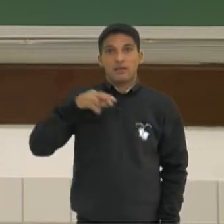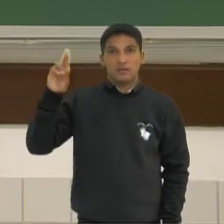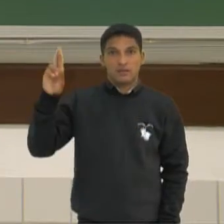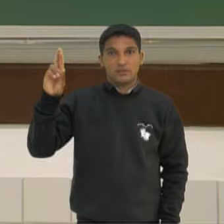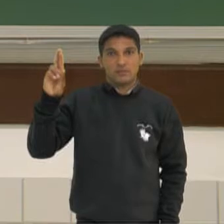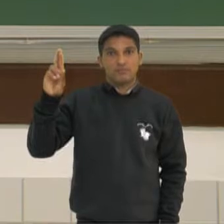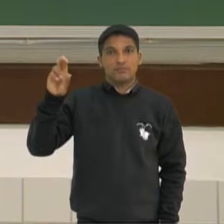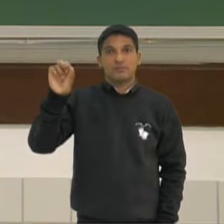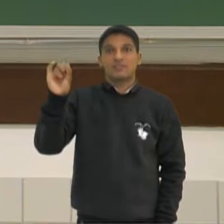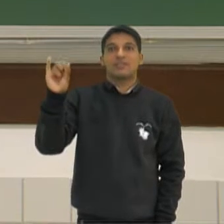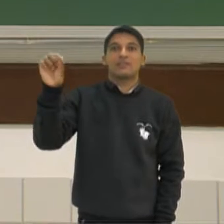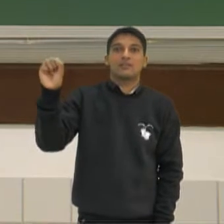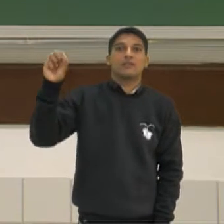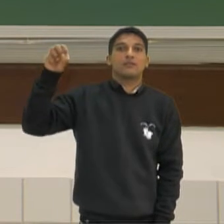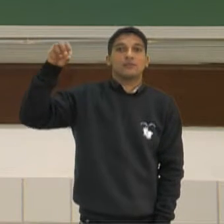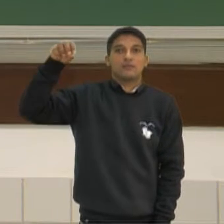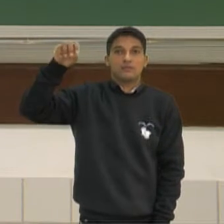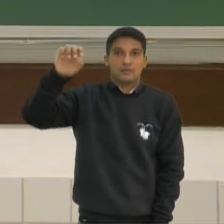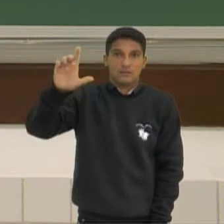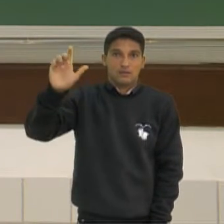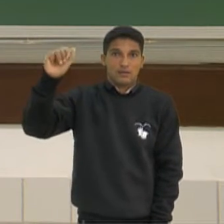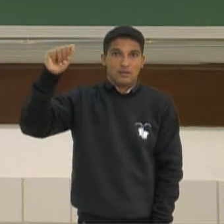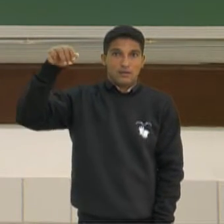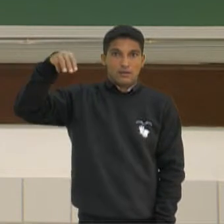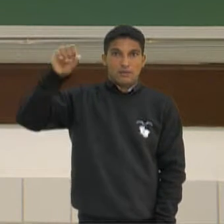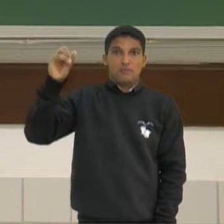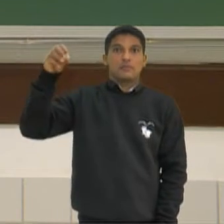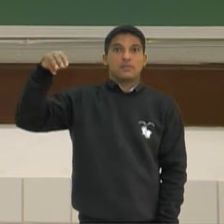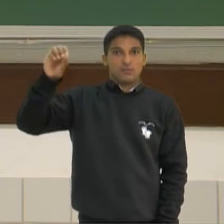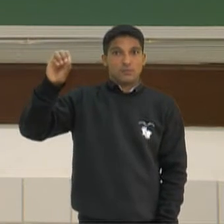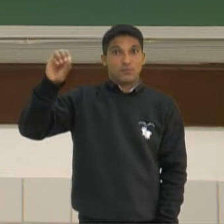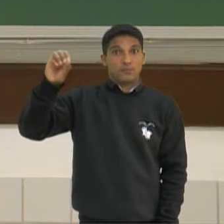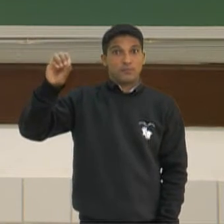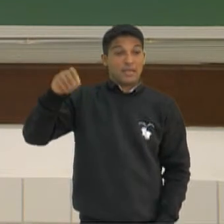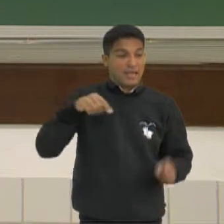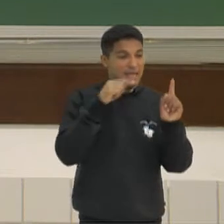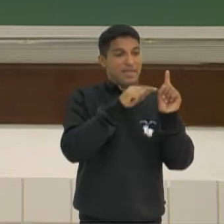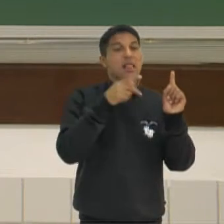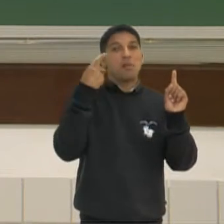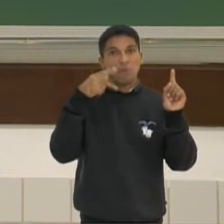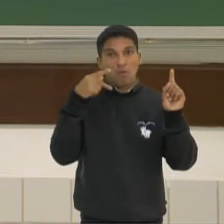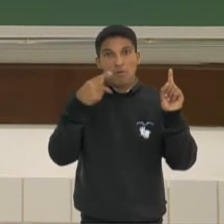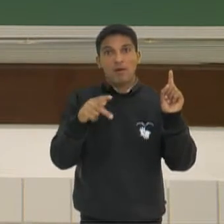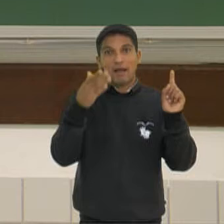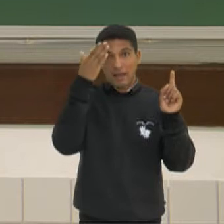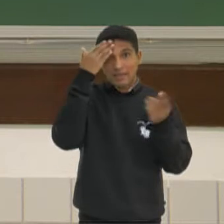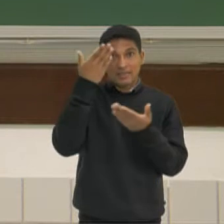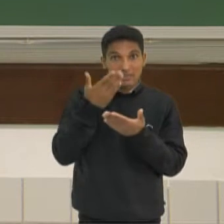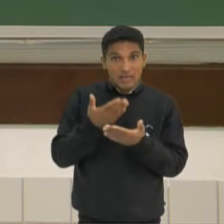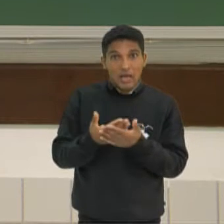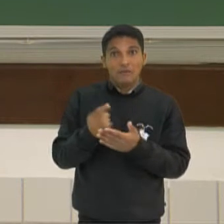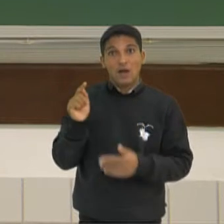um Deus, onde eles se guiariam, que é Alá. E essa